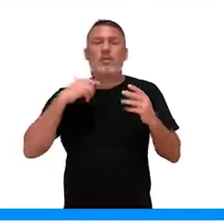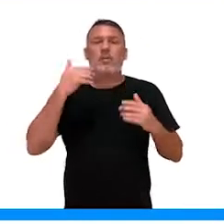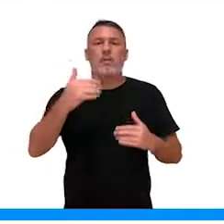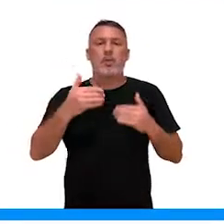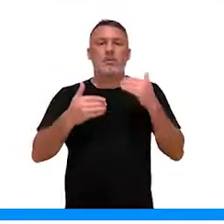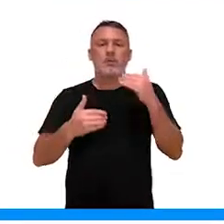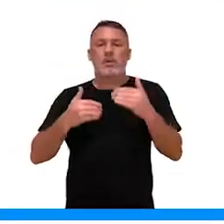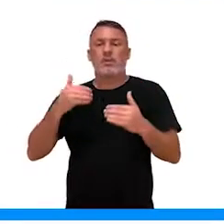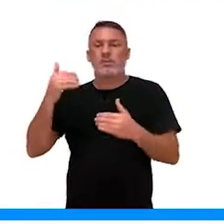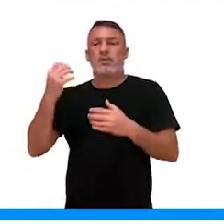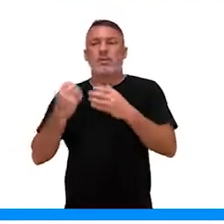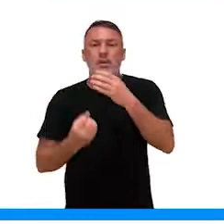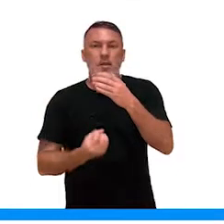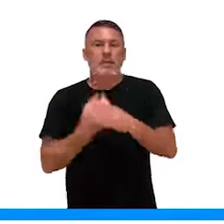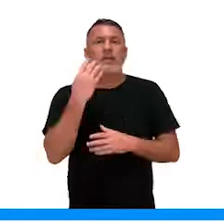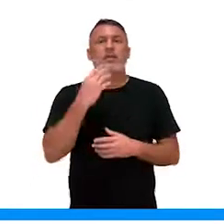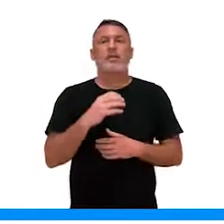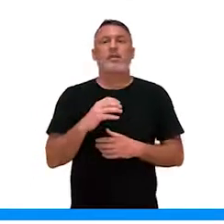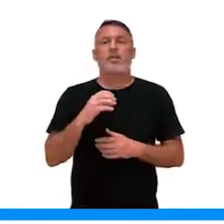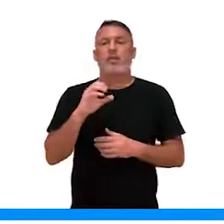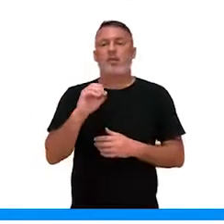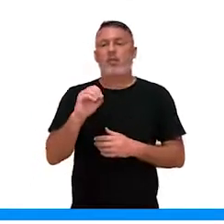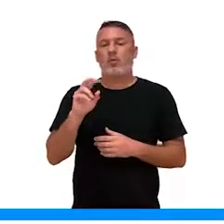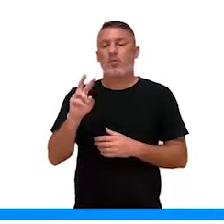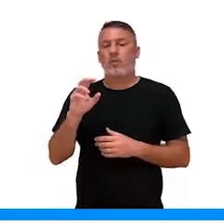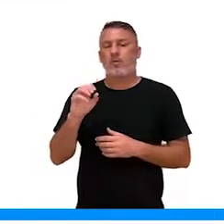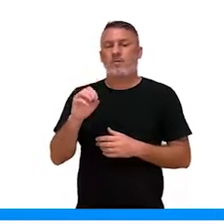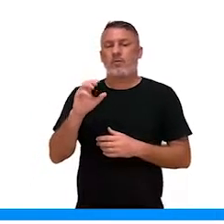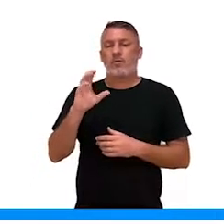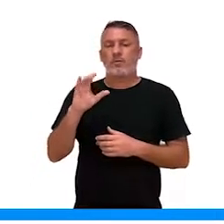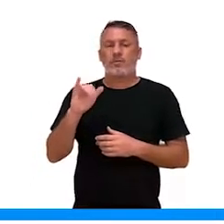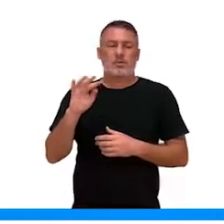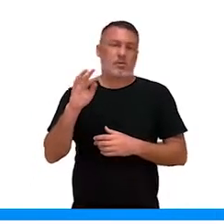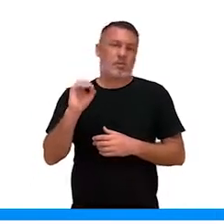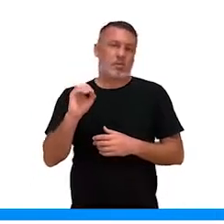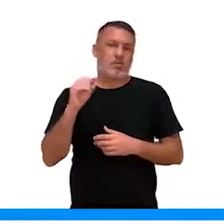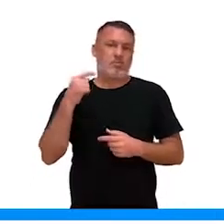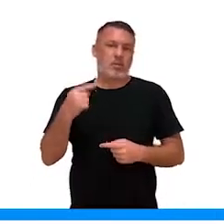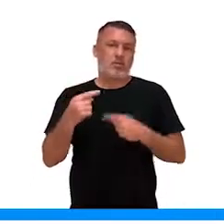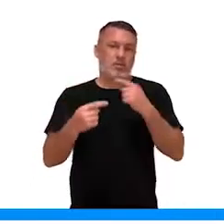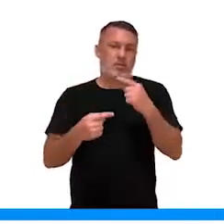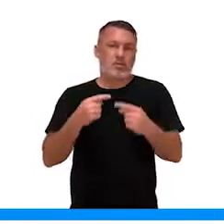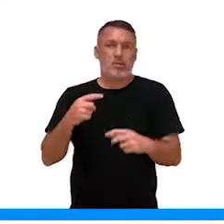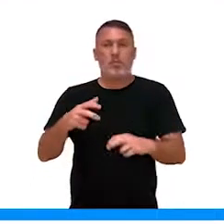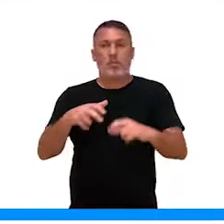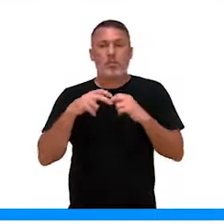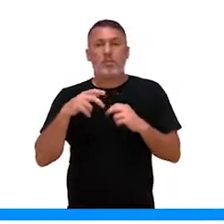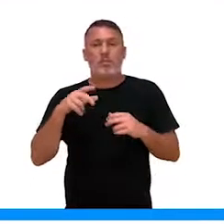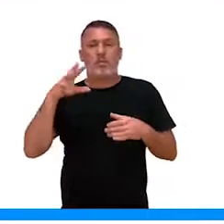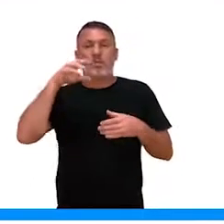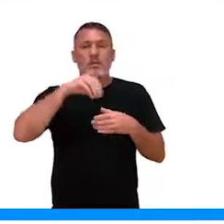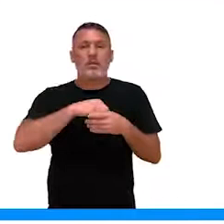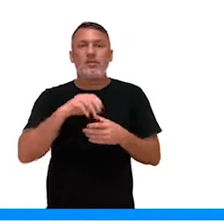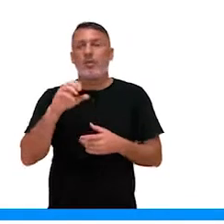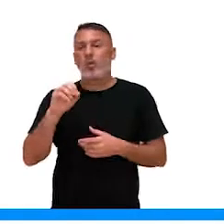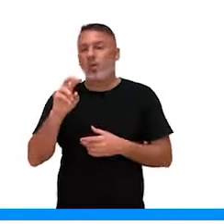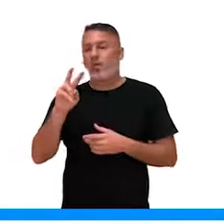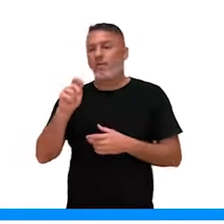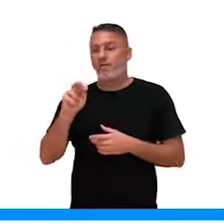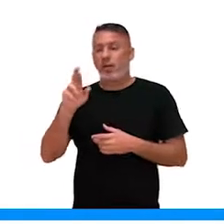sofrem um processo de divisão e liberam um ovócito secundário. Então, lá nos ovários, as nossas